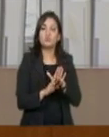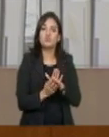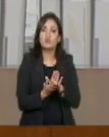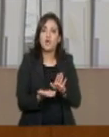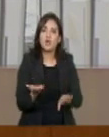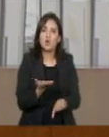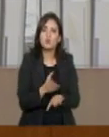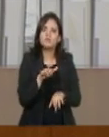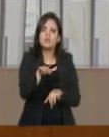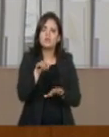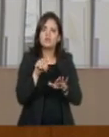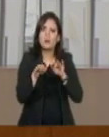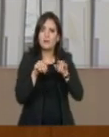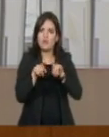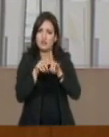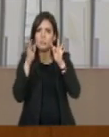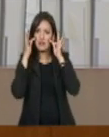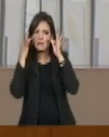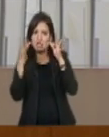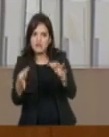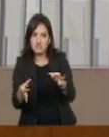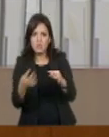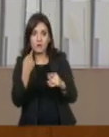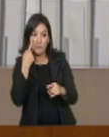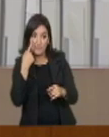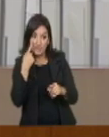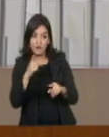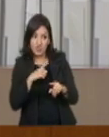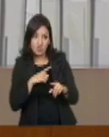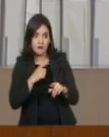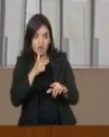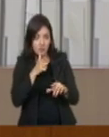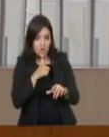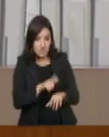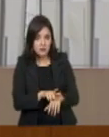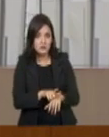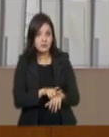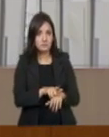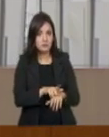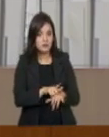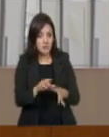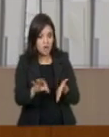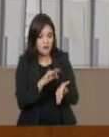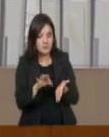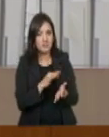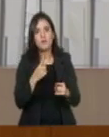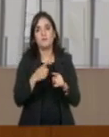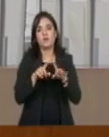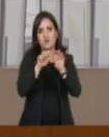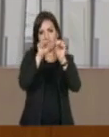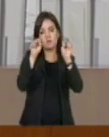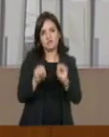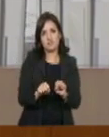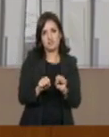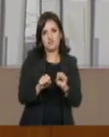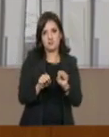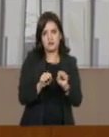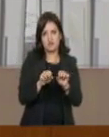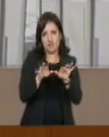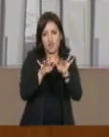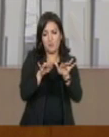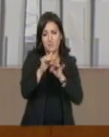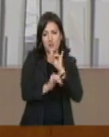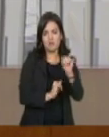chamei, inclusive, testemunha, ministro Celso, para verificar que eu estava despachando, embora o sistema seja eletrônico, já fique o registro eletrônico, mas também